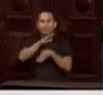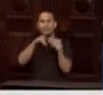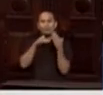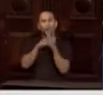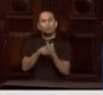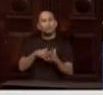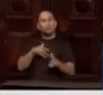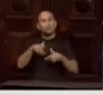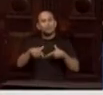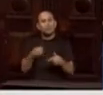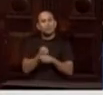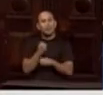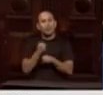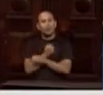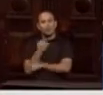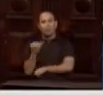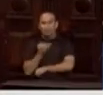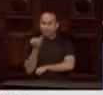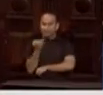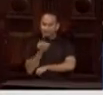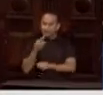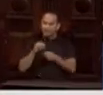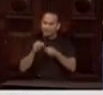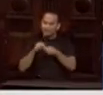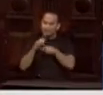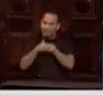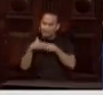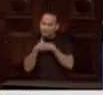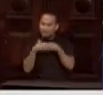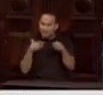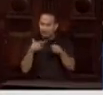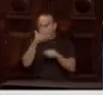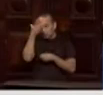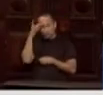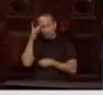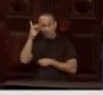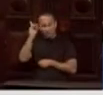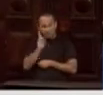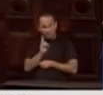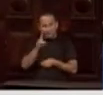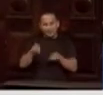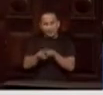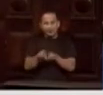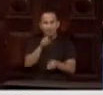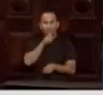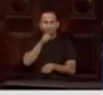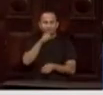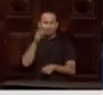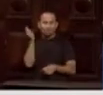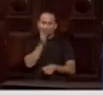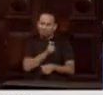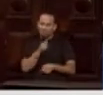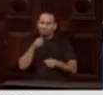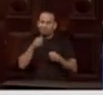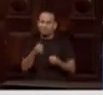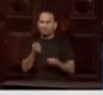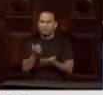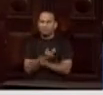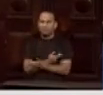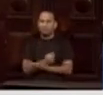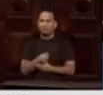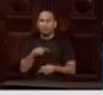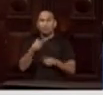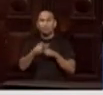todas as obras necessárias para dar acessibilidade aos deficientes, aos idosos, venha a acontecer. Porque